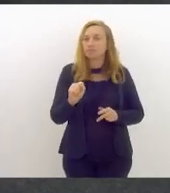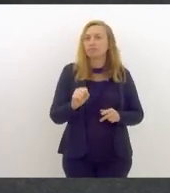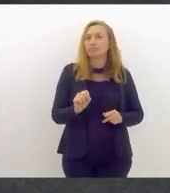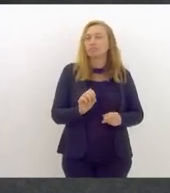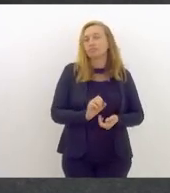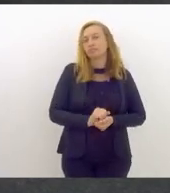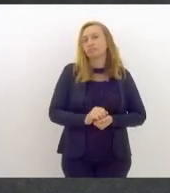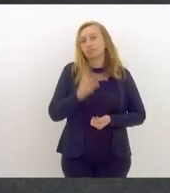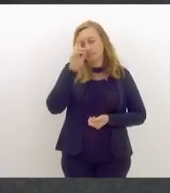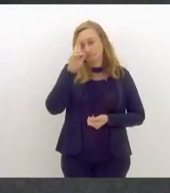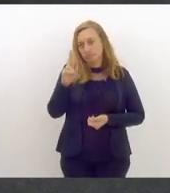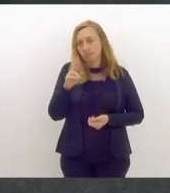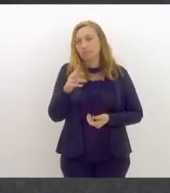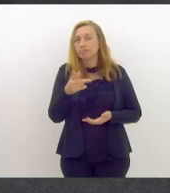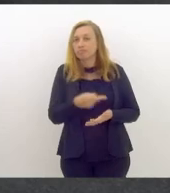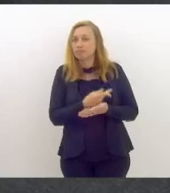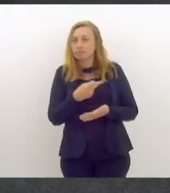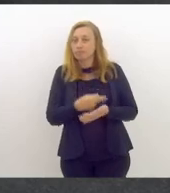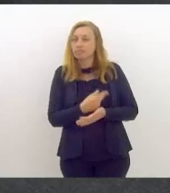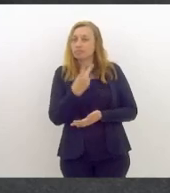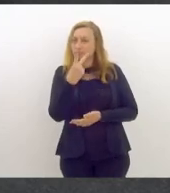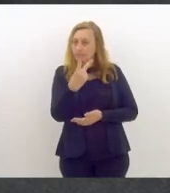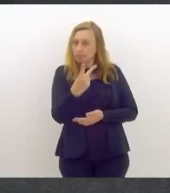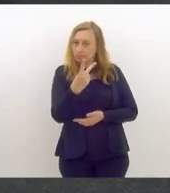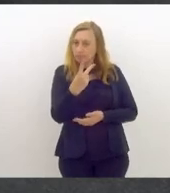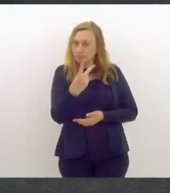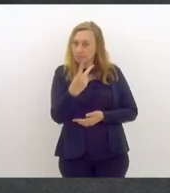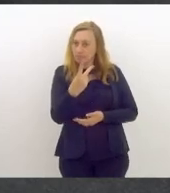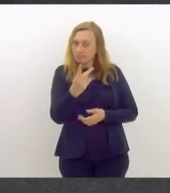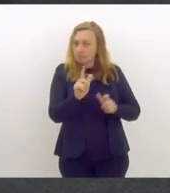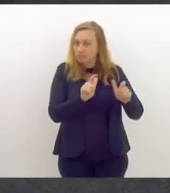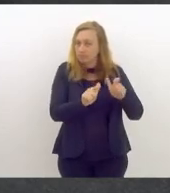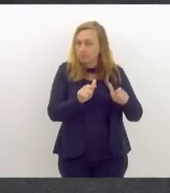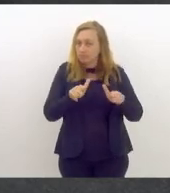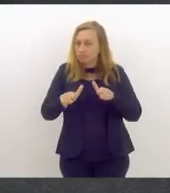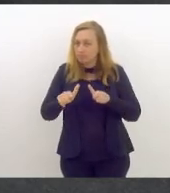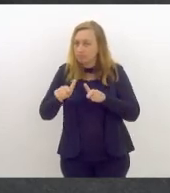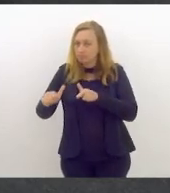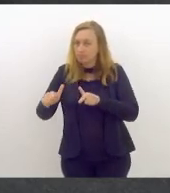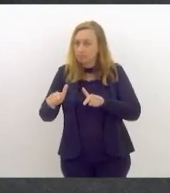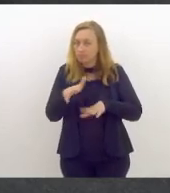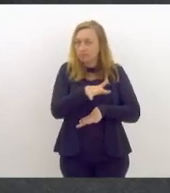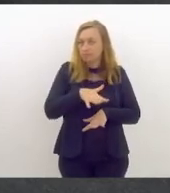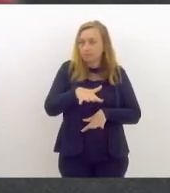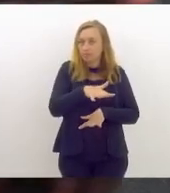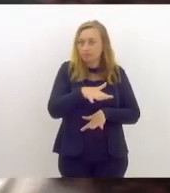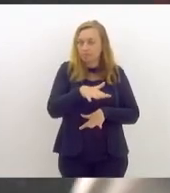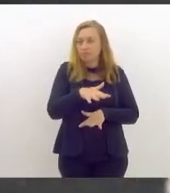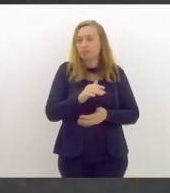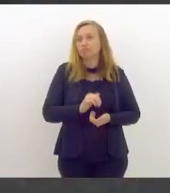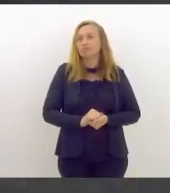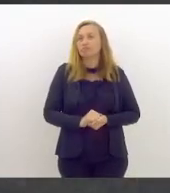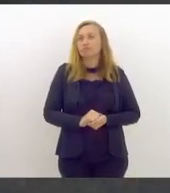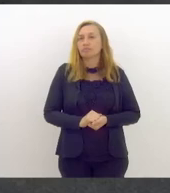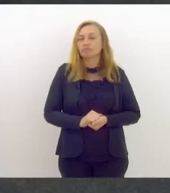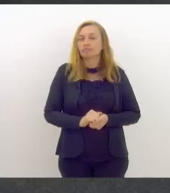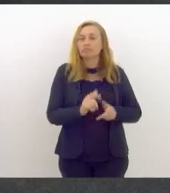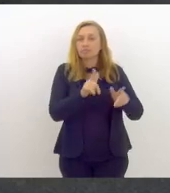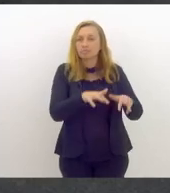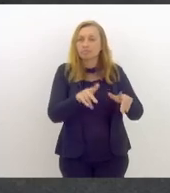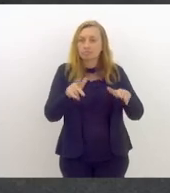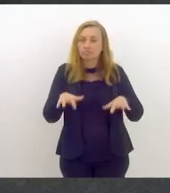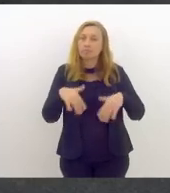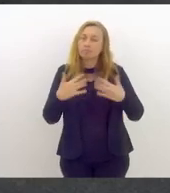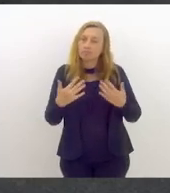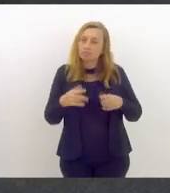se o senhor errar ali 2 pares de coordenada, a área passa a ser totalmente diferente.